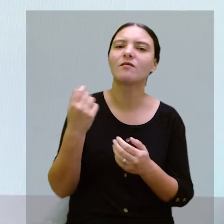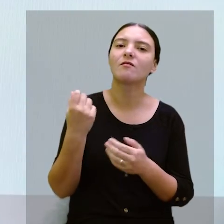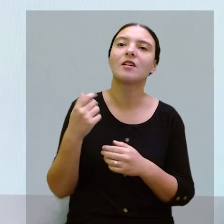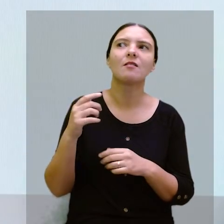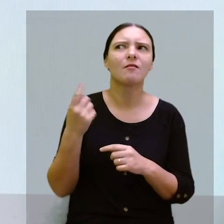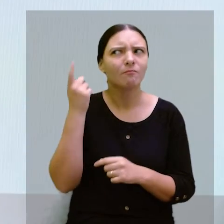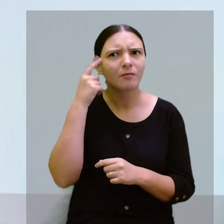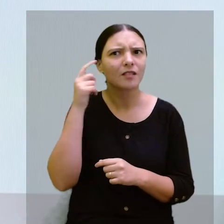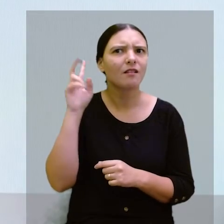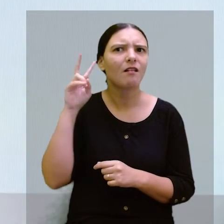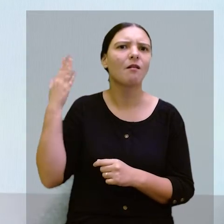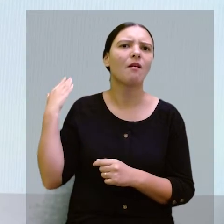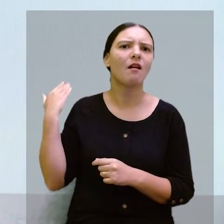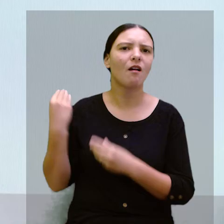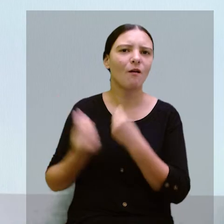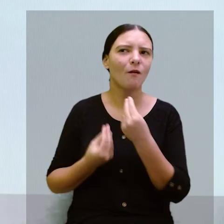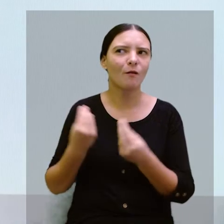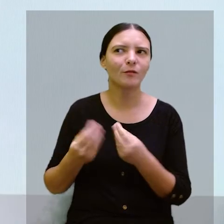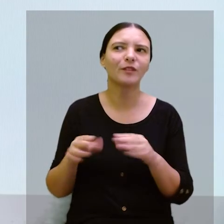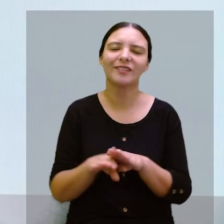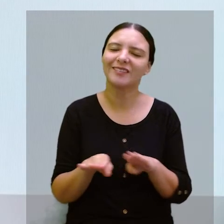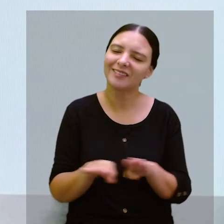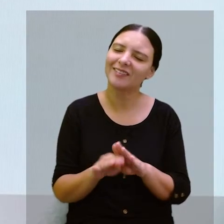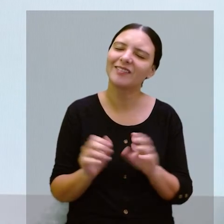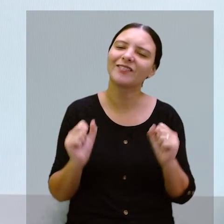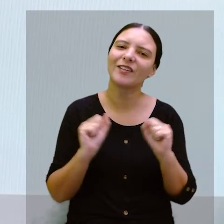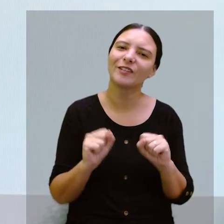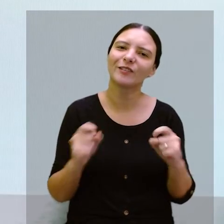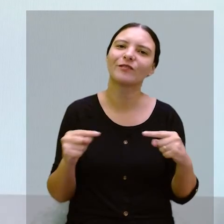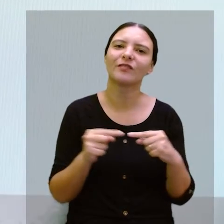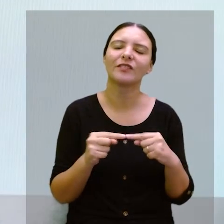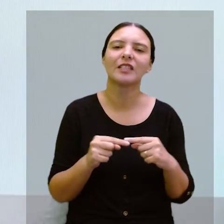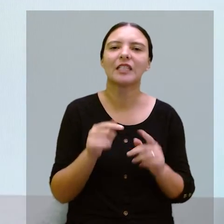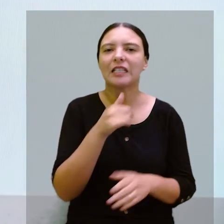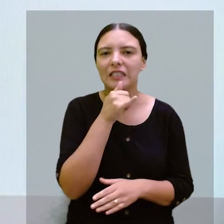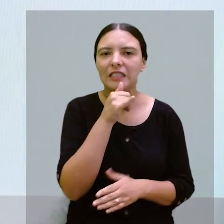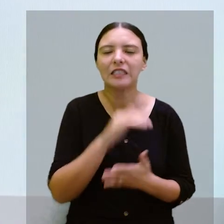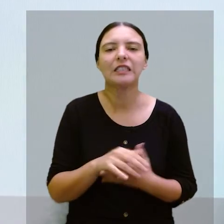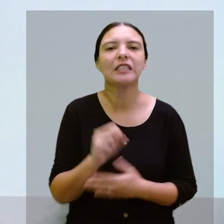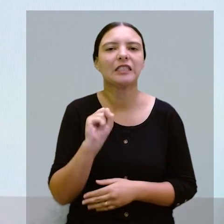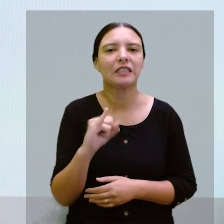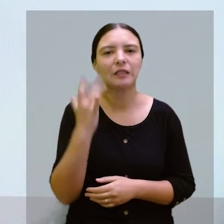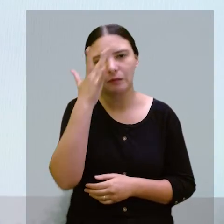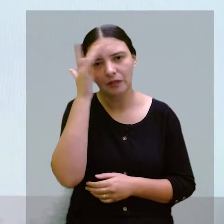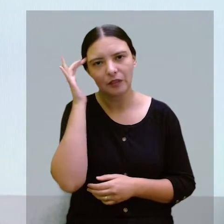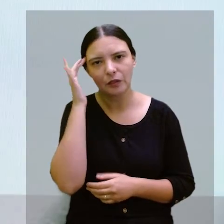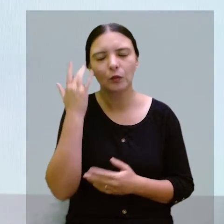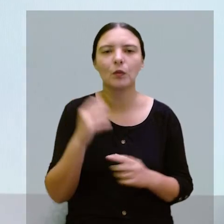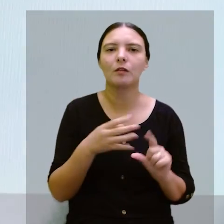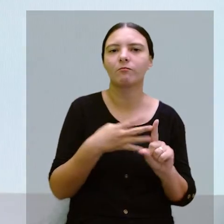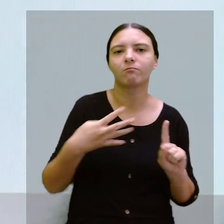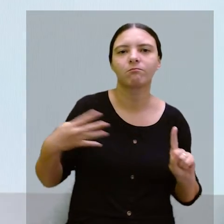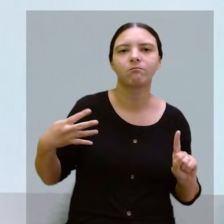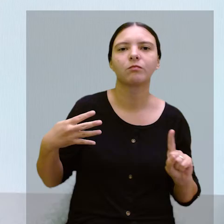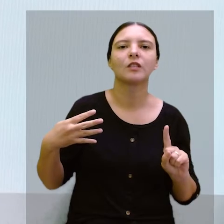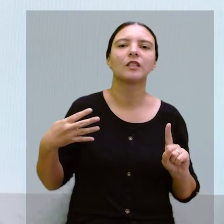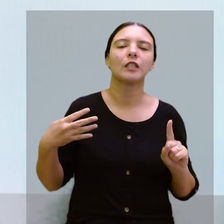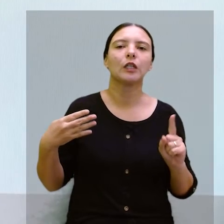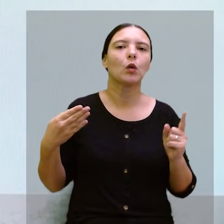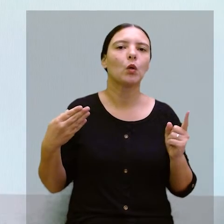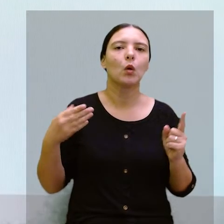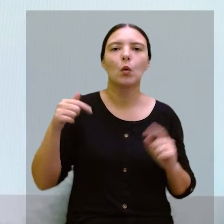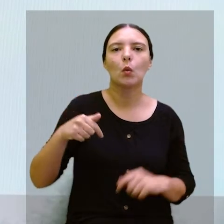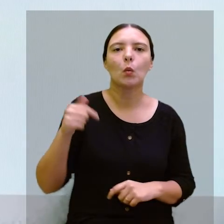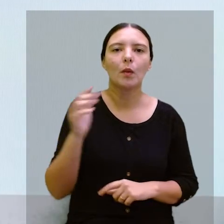uma identidade sendo construída também em torno disso, né? Como que é ser alguém LGBTQIA+,